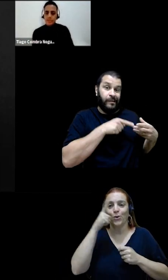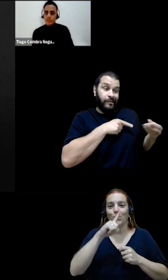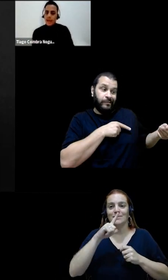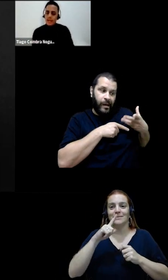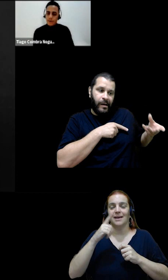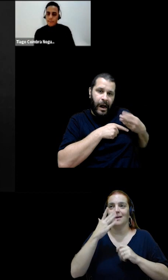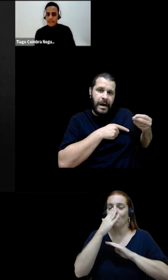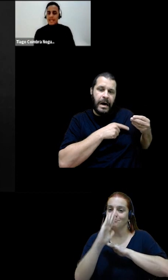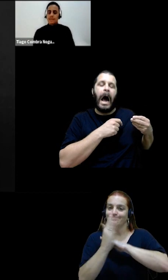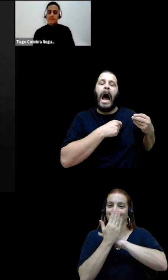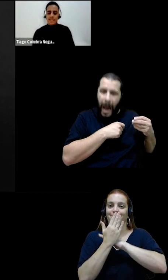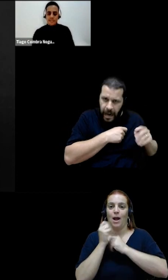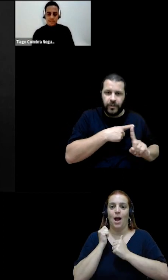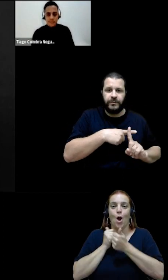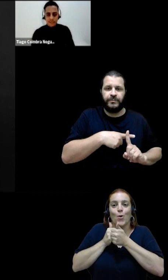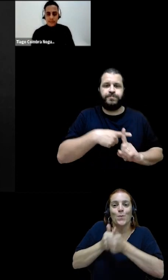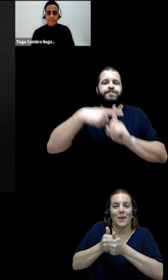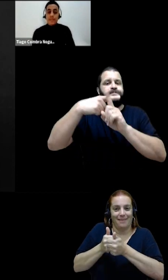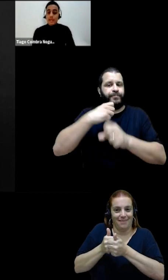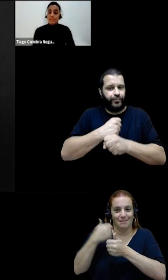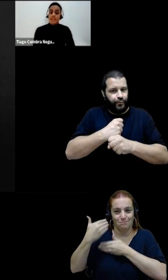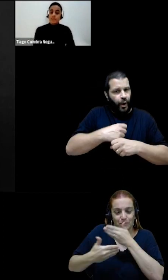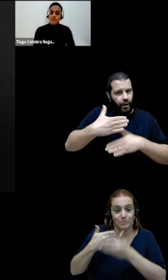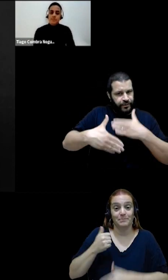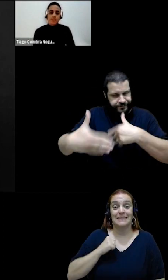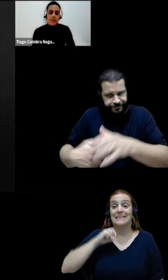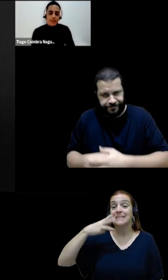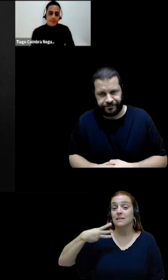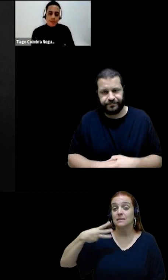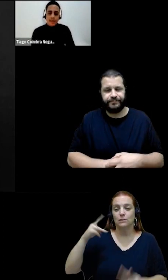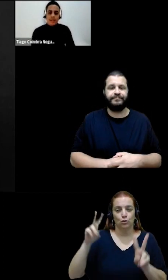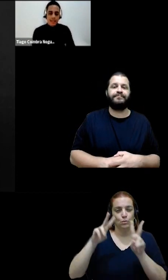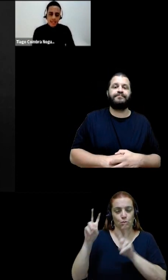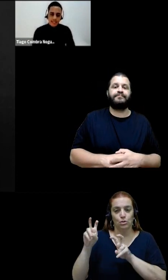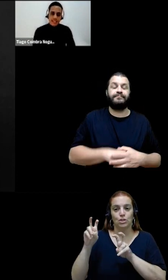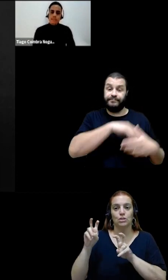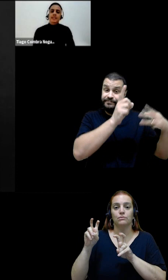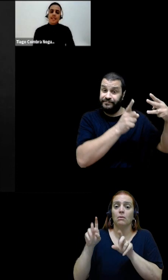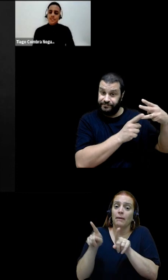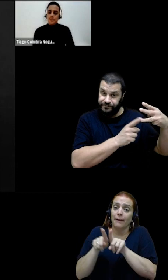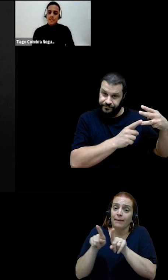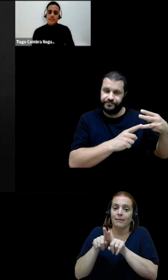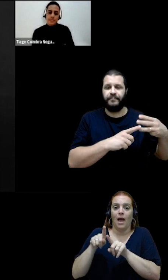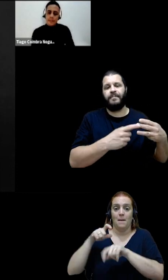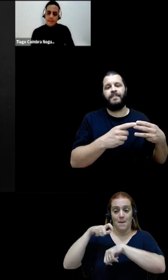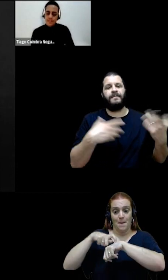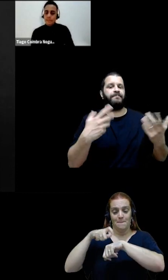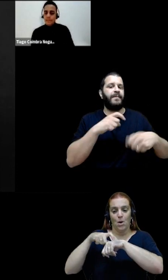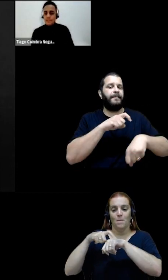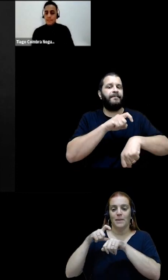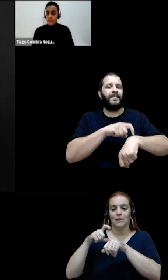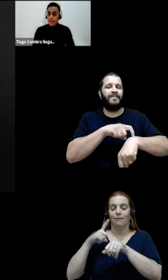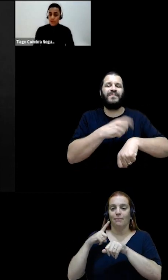de monitorar e acompanhar aquilo que está sendo feito. O terceiro motivo é atuar de forma interdependente durante o trabalho